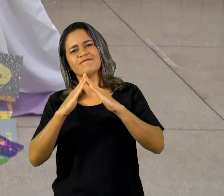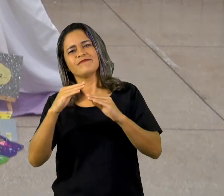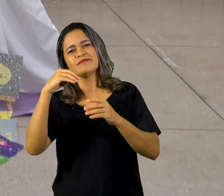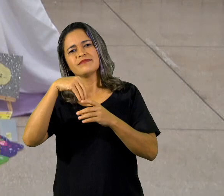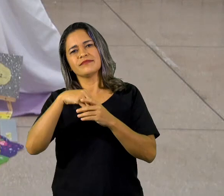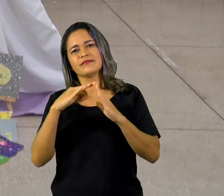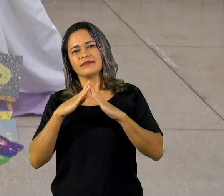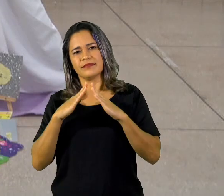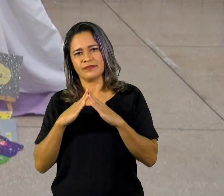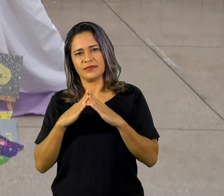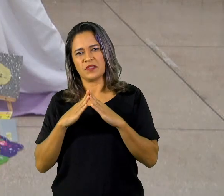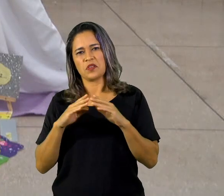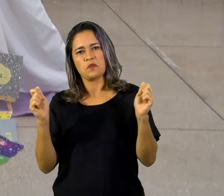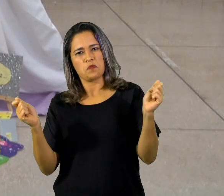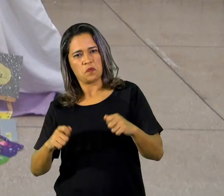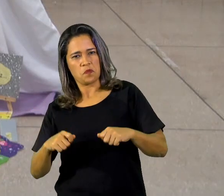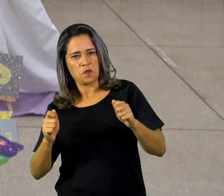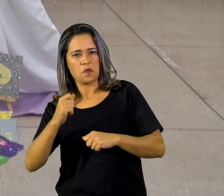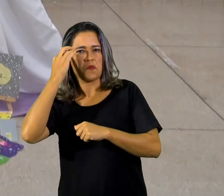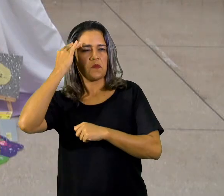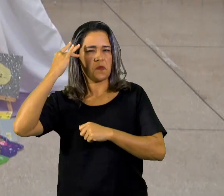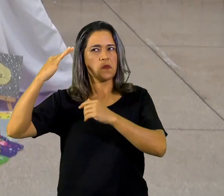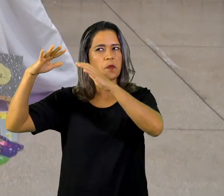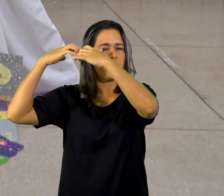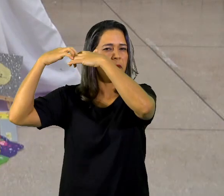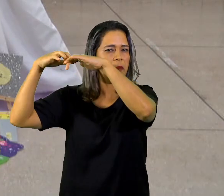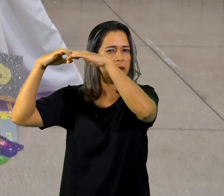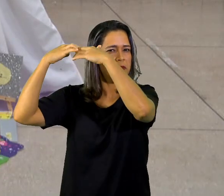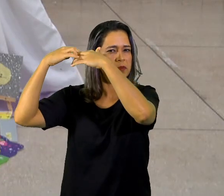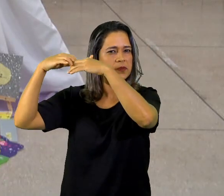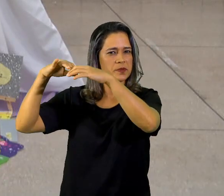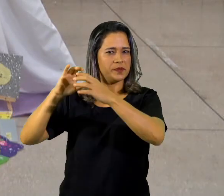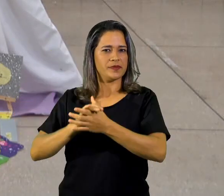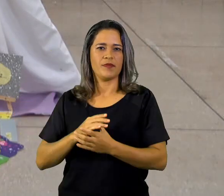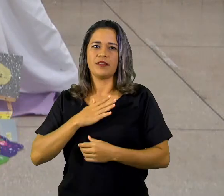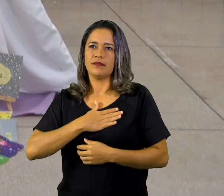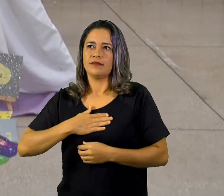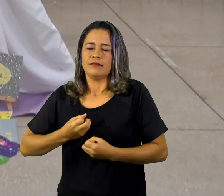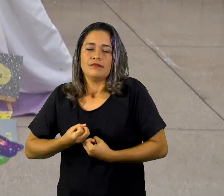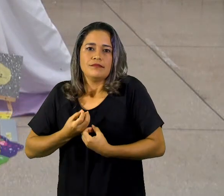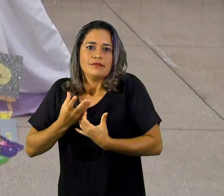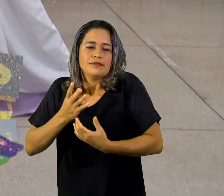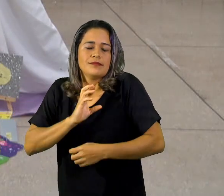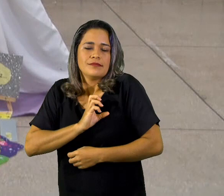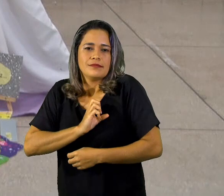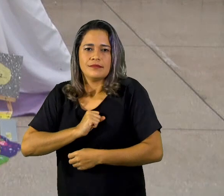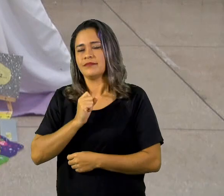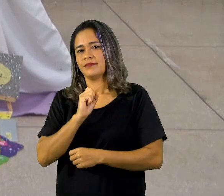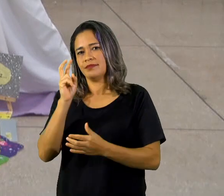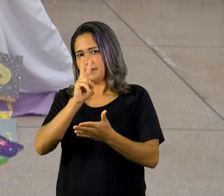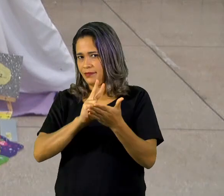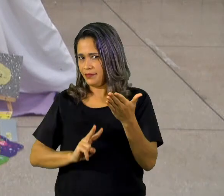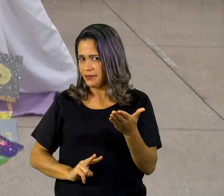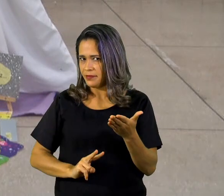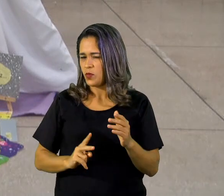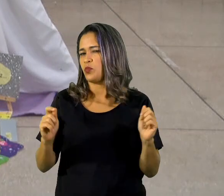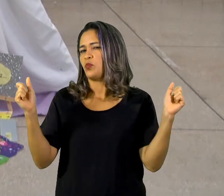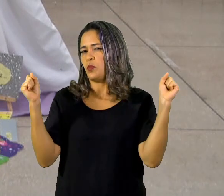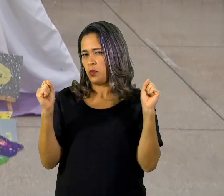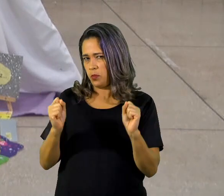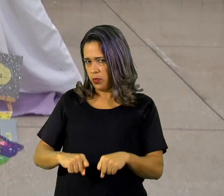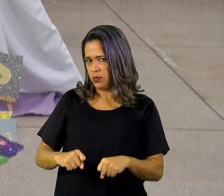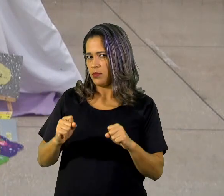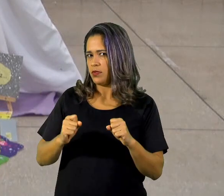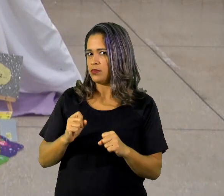que possibilite um imaginário para despertar o gosto pela leitura? Eu posso usar o que eu